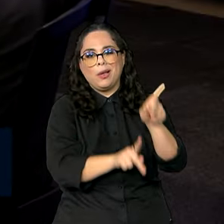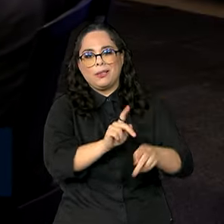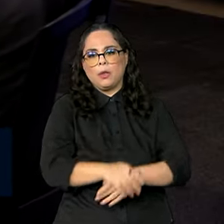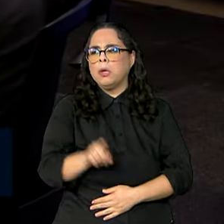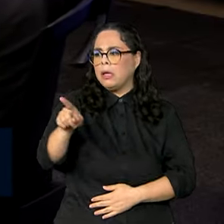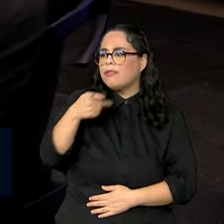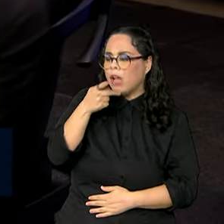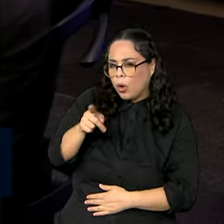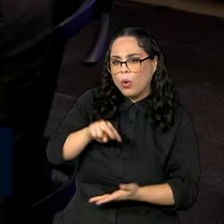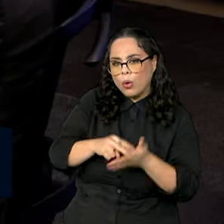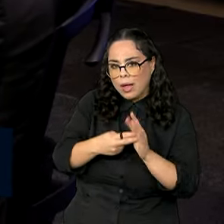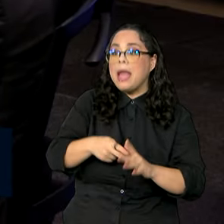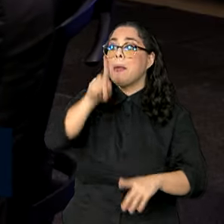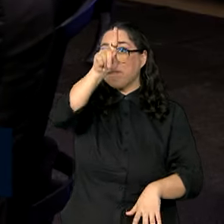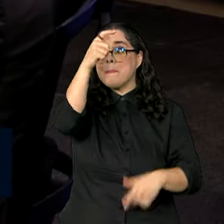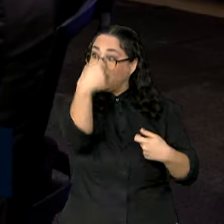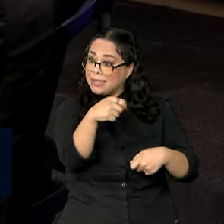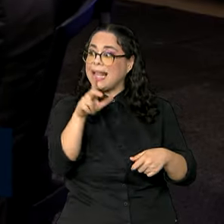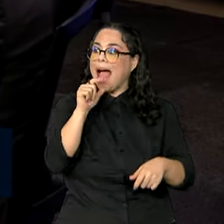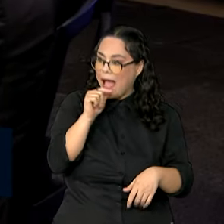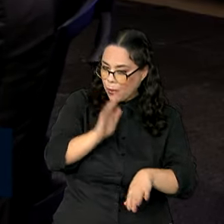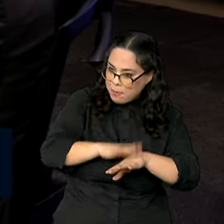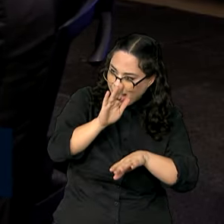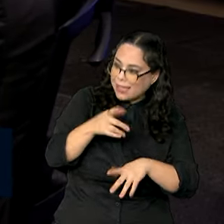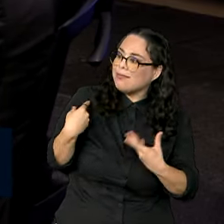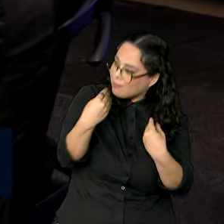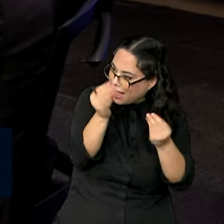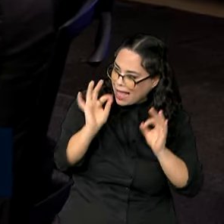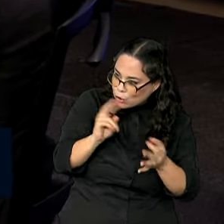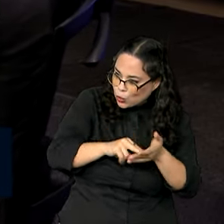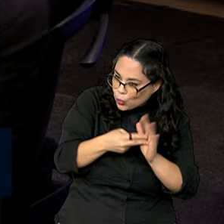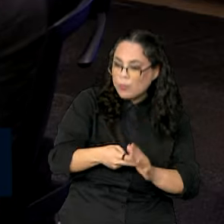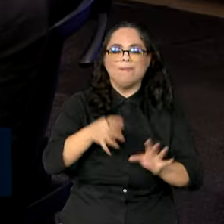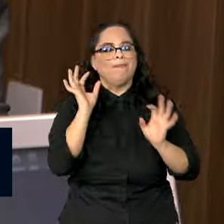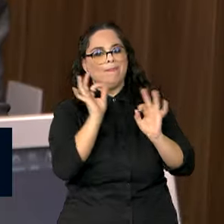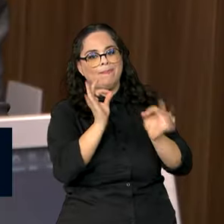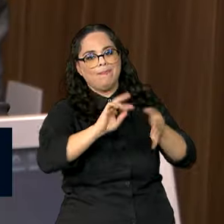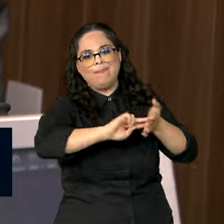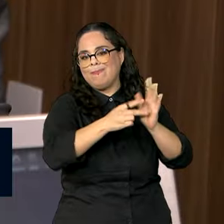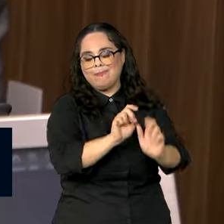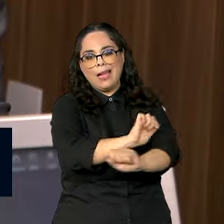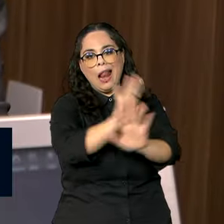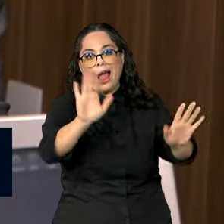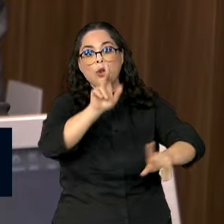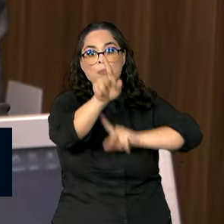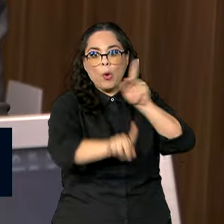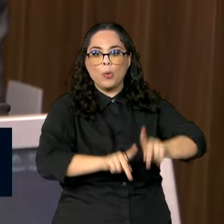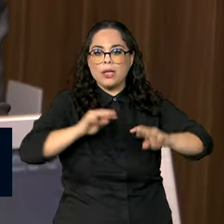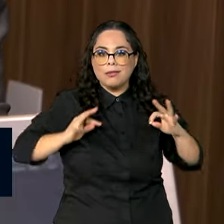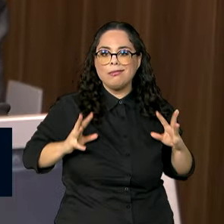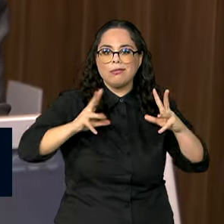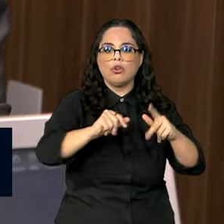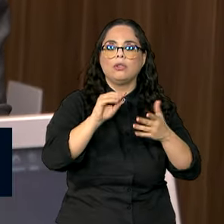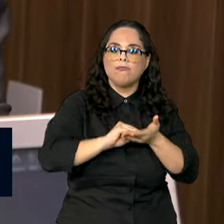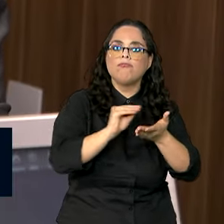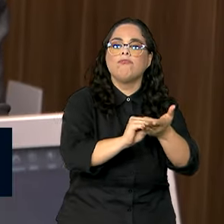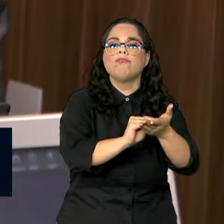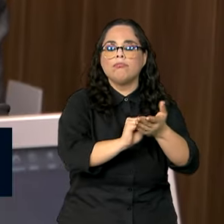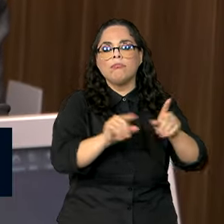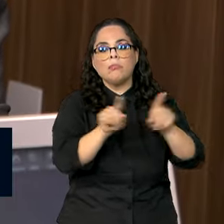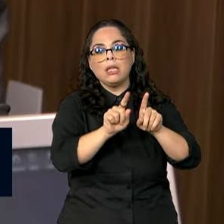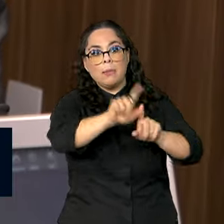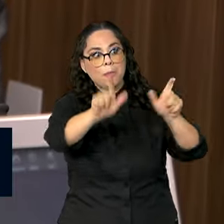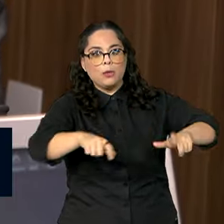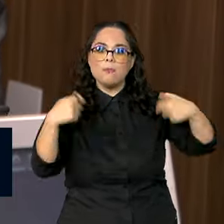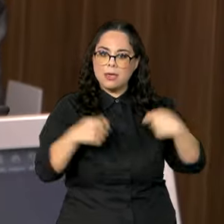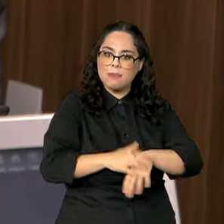literalmente água para quem precisa, mais água para quem precisa. Exatamente, água para a população mais necessitada, água para quem